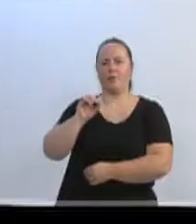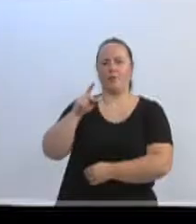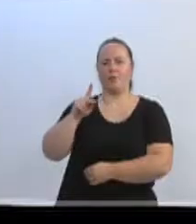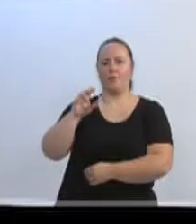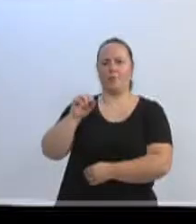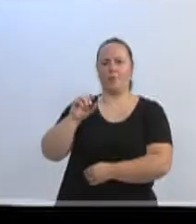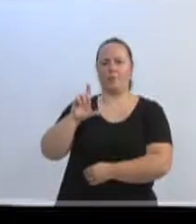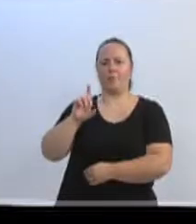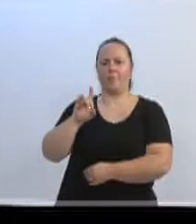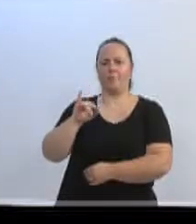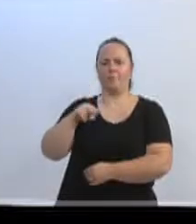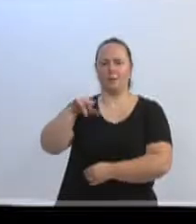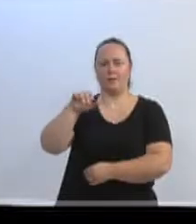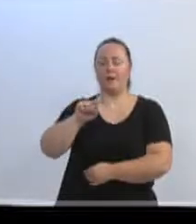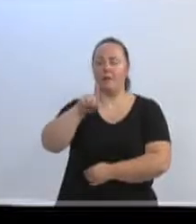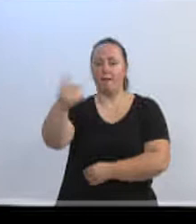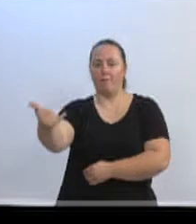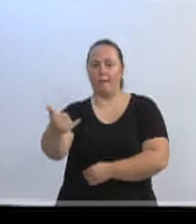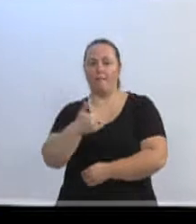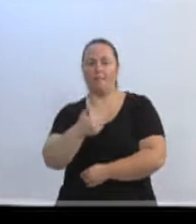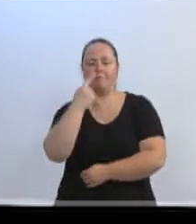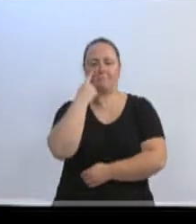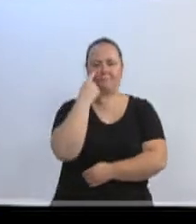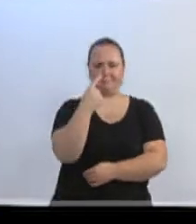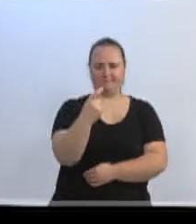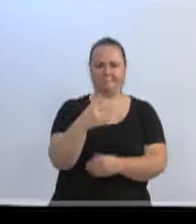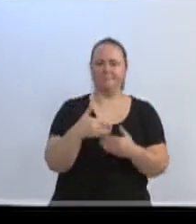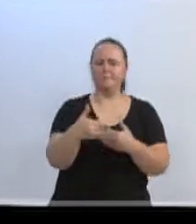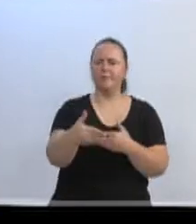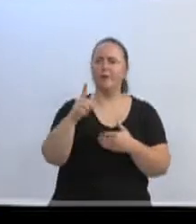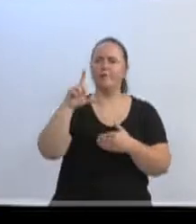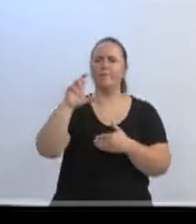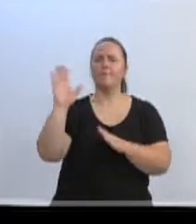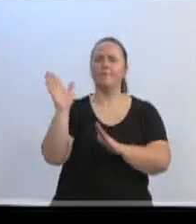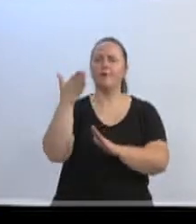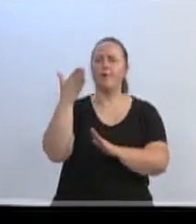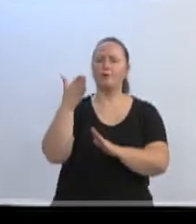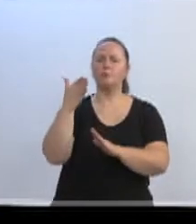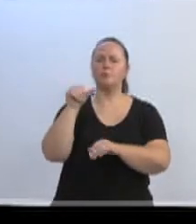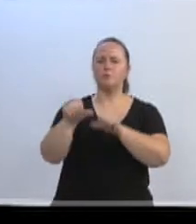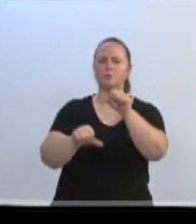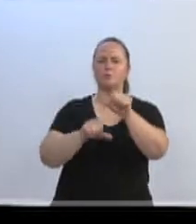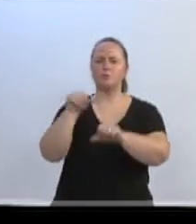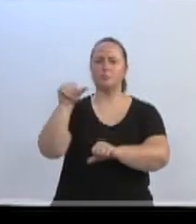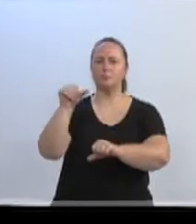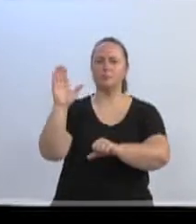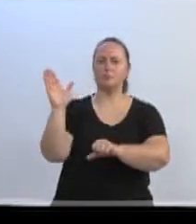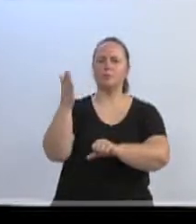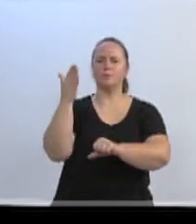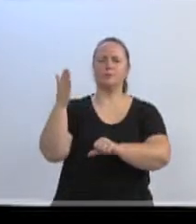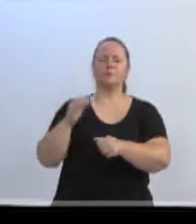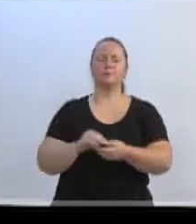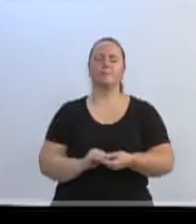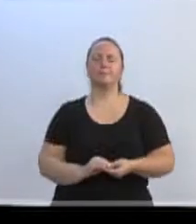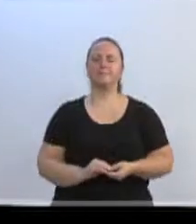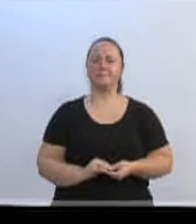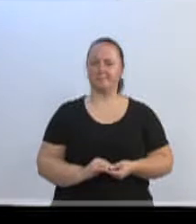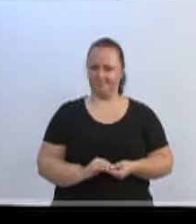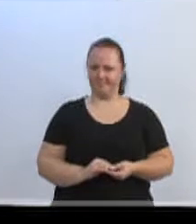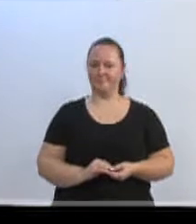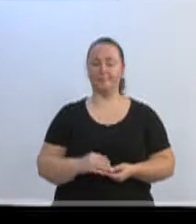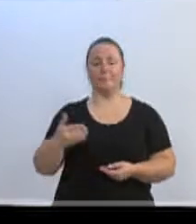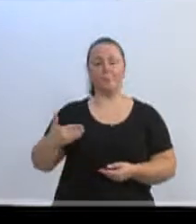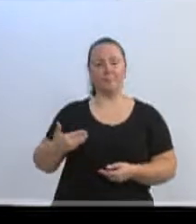um fato muito interessante. A próxima foto ali, essa é a conversa com o Marcelo. Nós tivemos agora recentemente aqui na